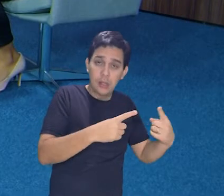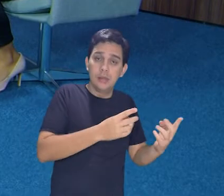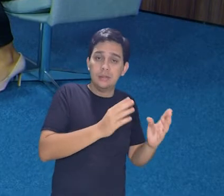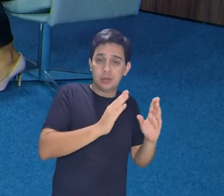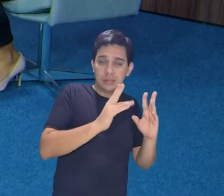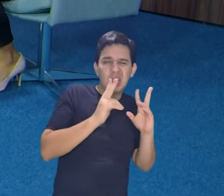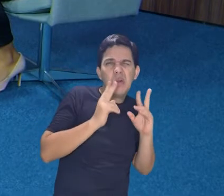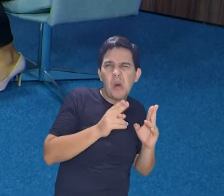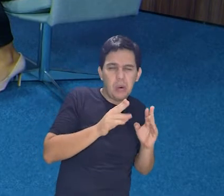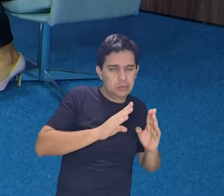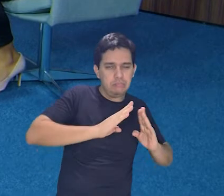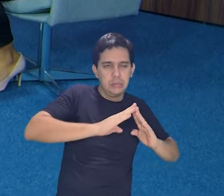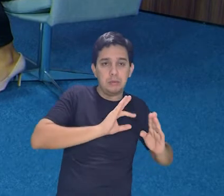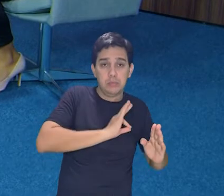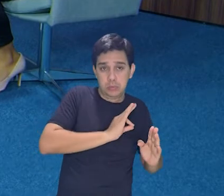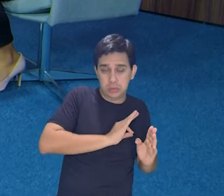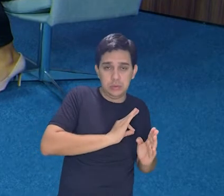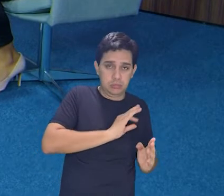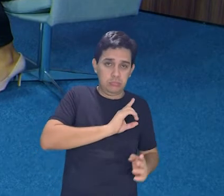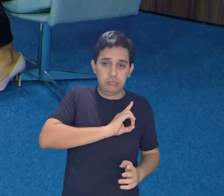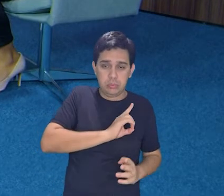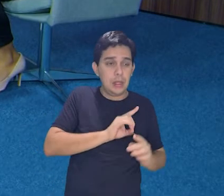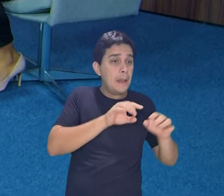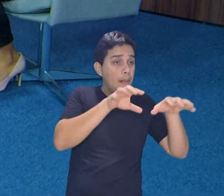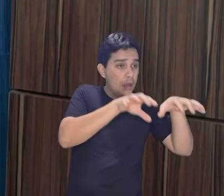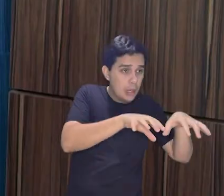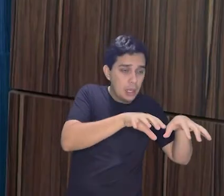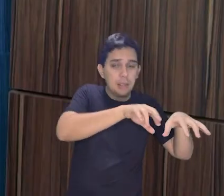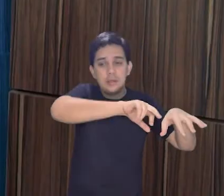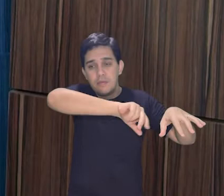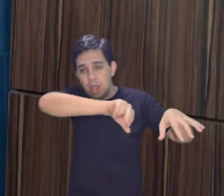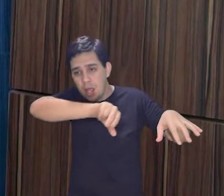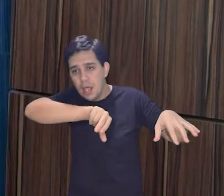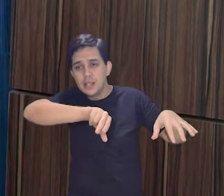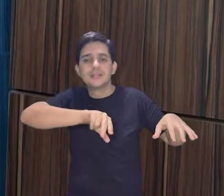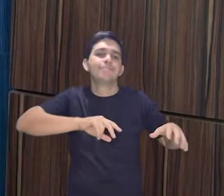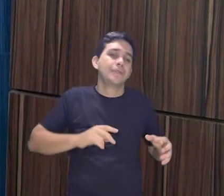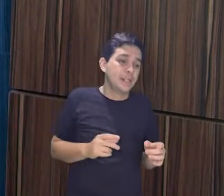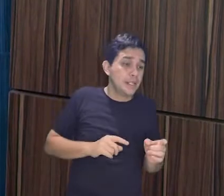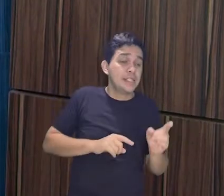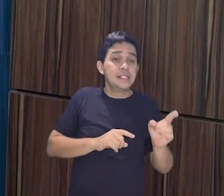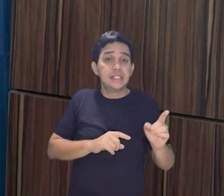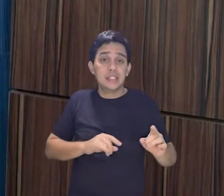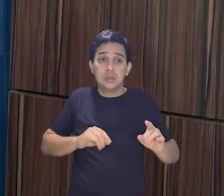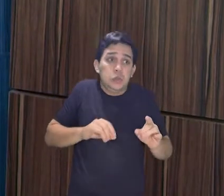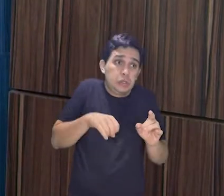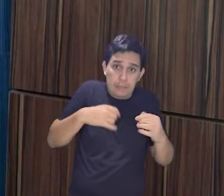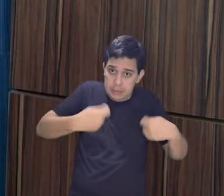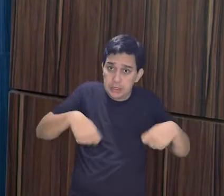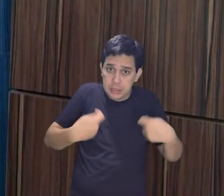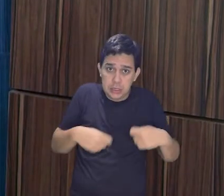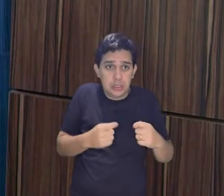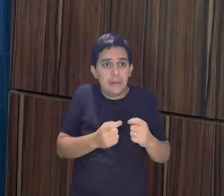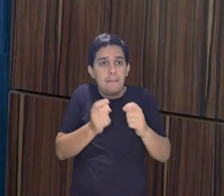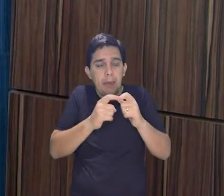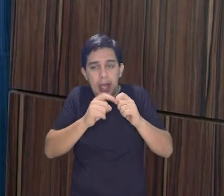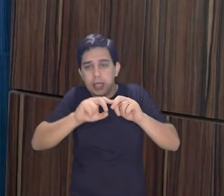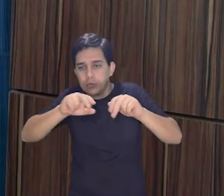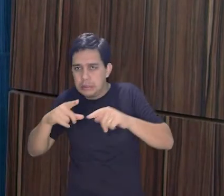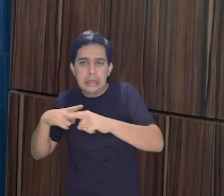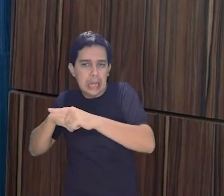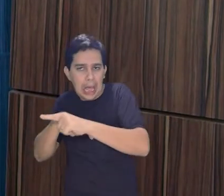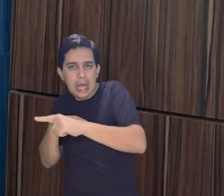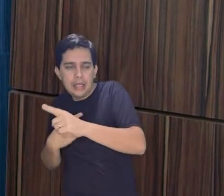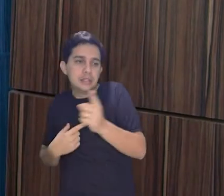eles estão se expandindo pelo Estado, né? O CAU, Infância e Juventude, aqui no Ministério Público do Estado do Rio de Janeiro, tem um projeto